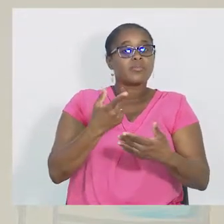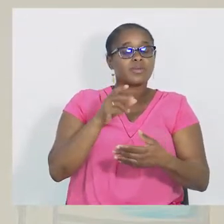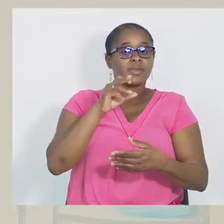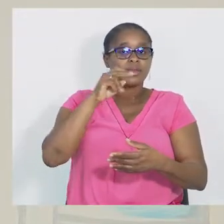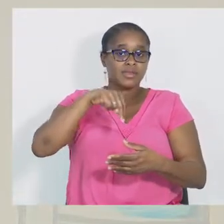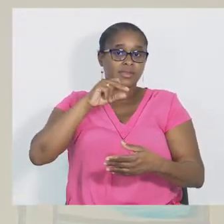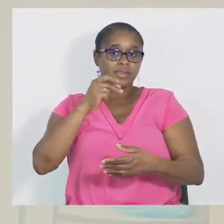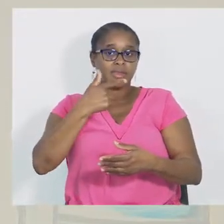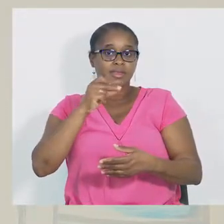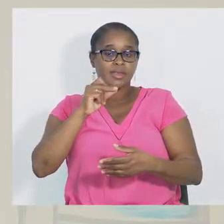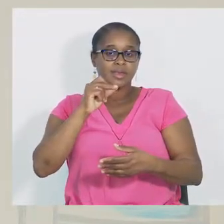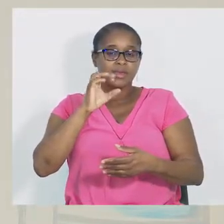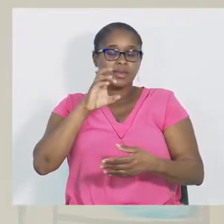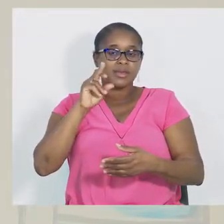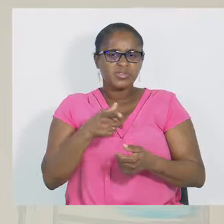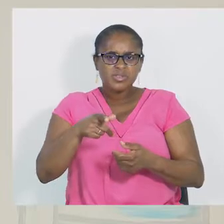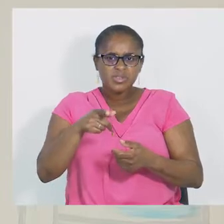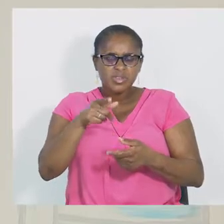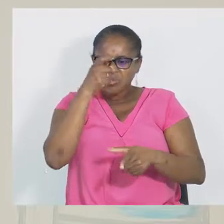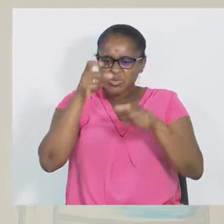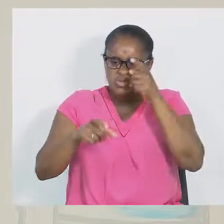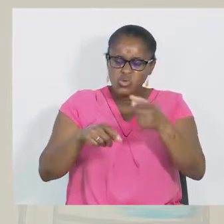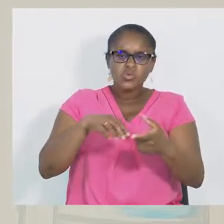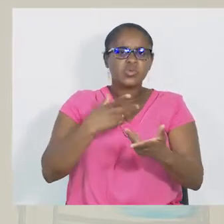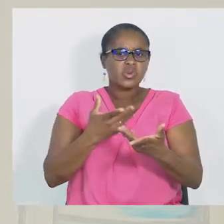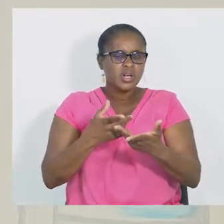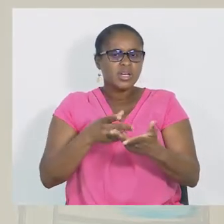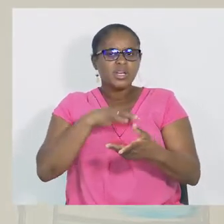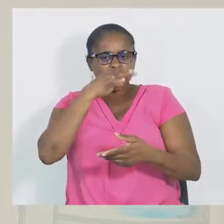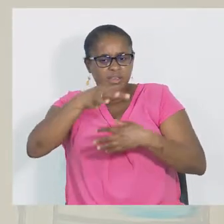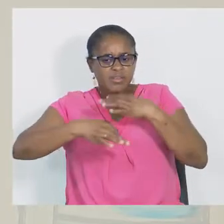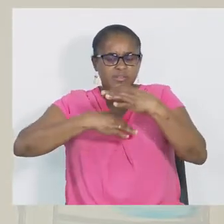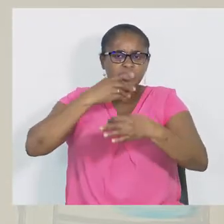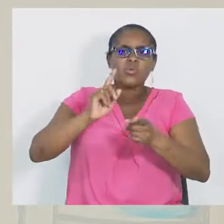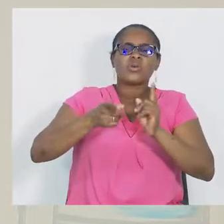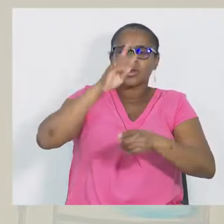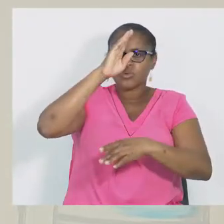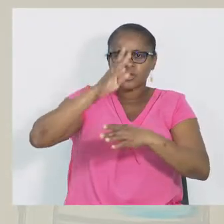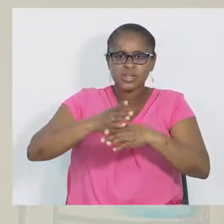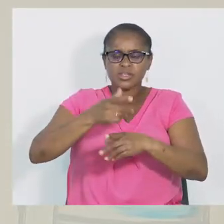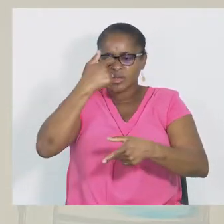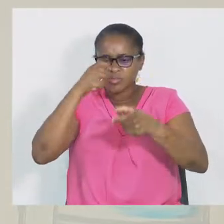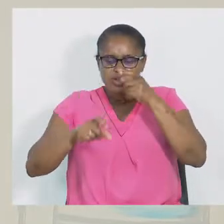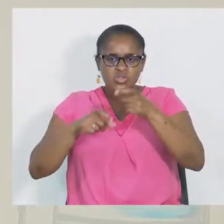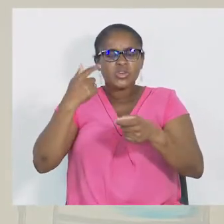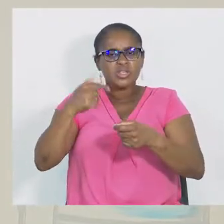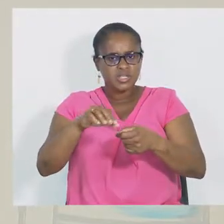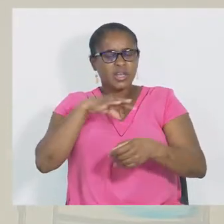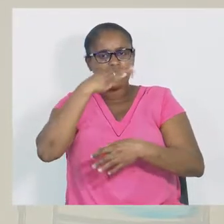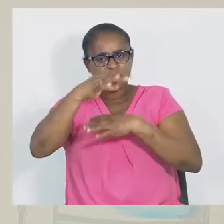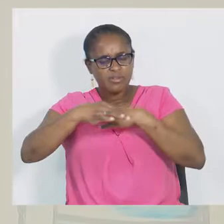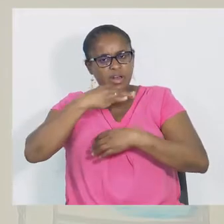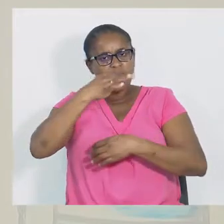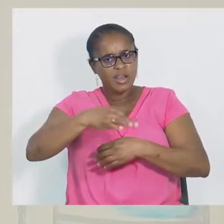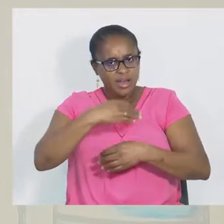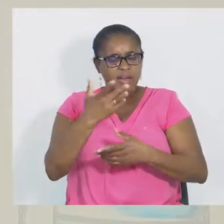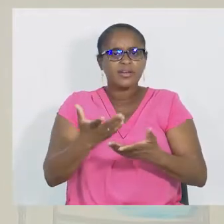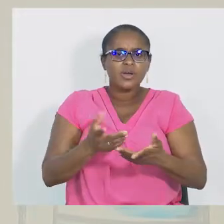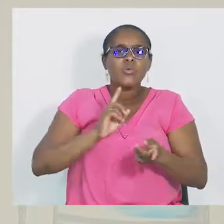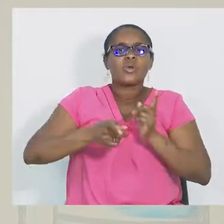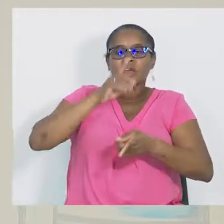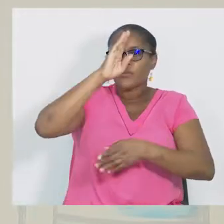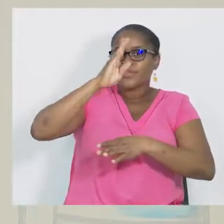nossas histórias, a história das ilhas para as crianças, não é? E agora vamos ver algumas questões que eu trouxe para